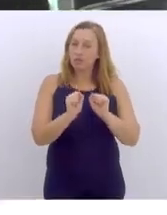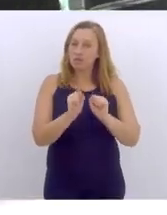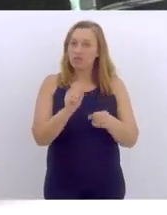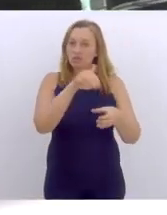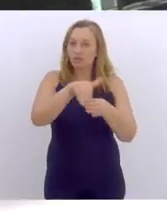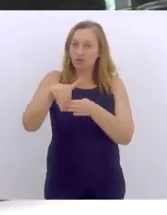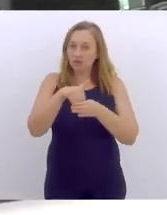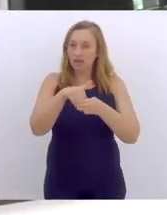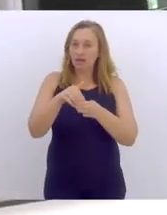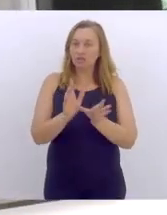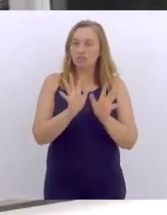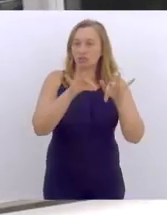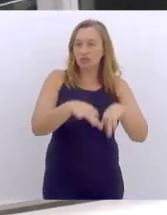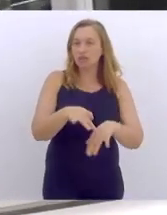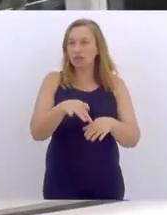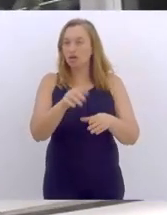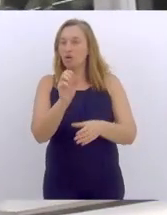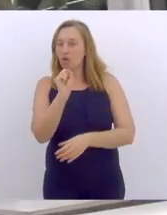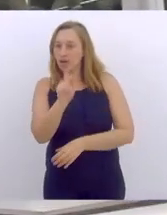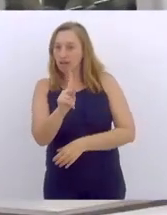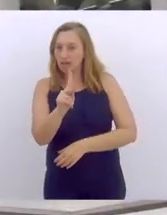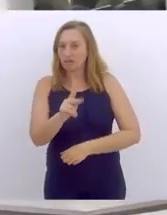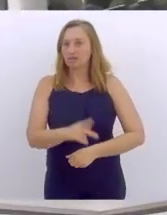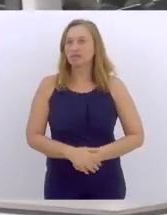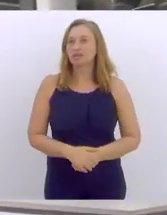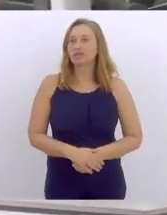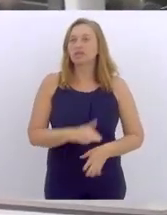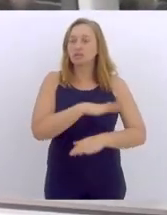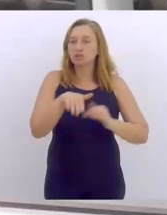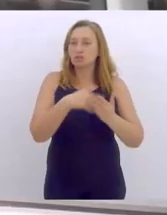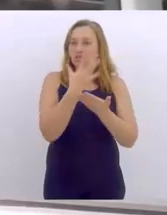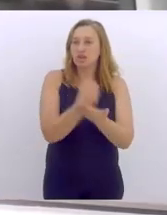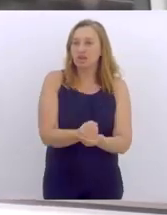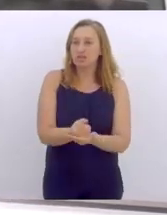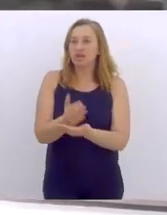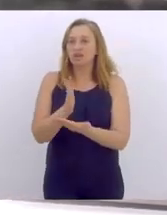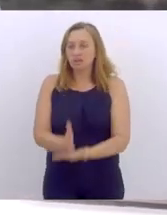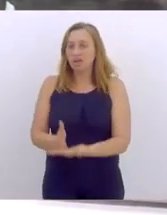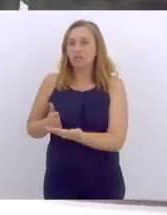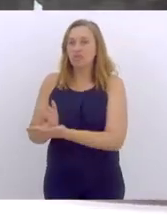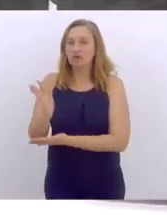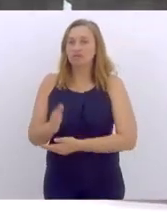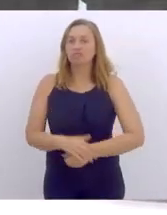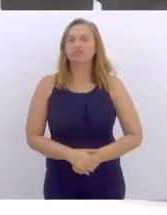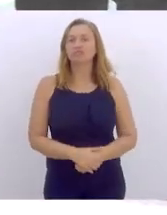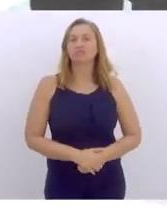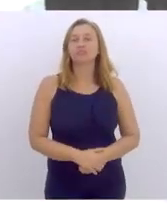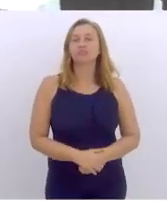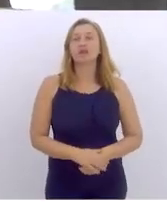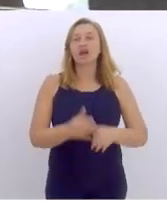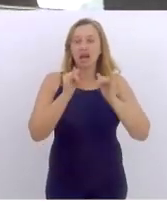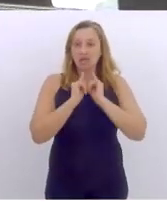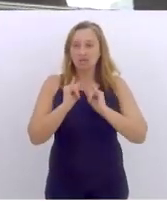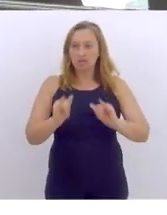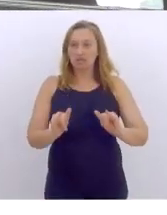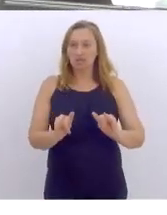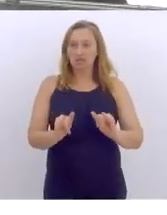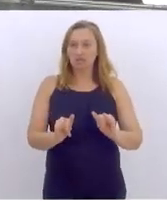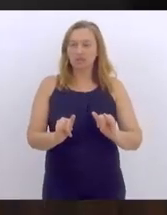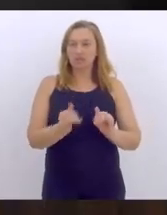votar ao final da pauta, ok? Senhores que aprovam, permaneçam como estão, aprovado. Anuncio. Questão de